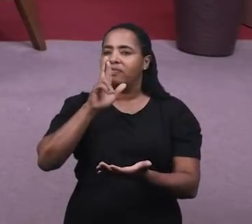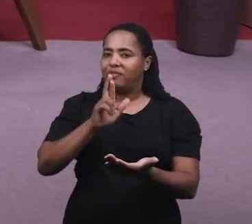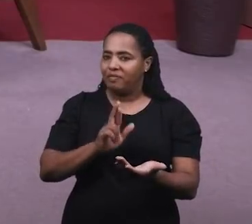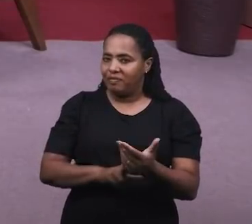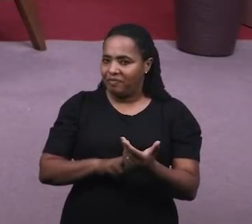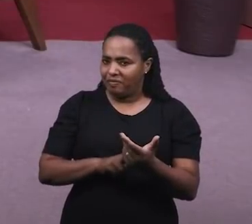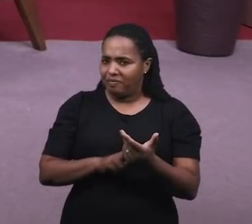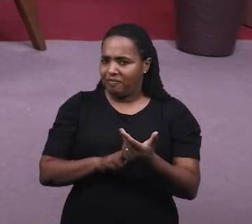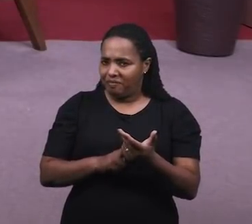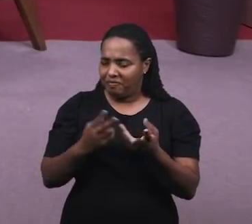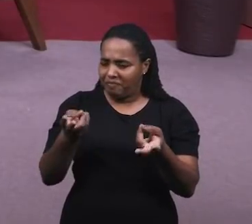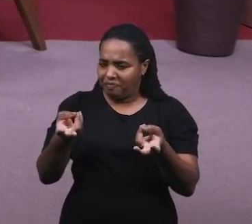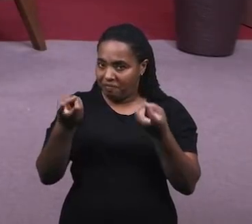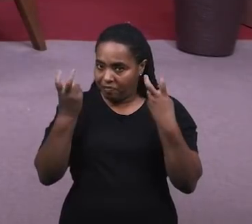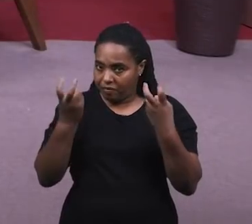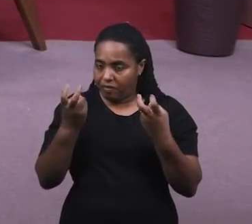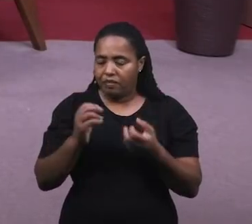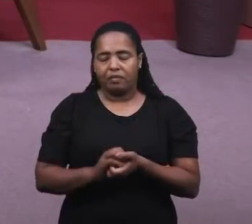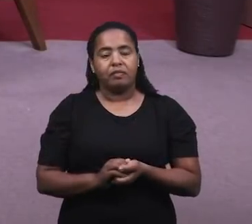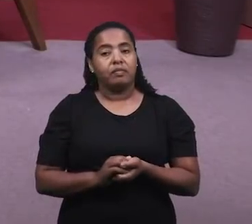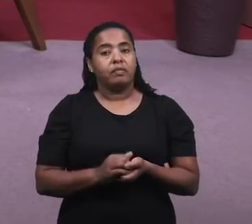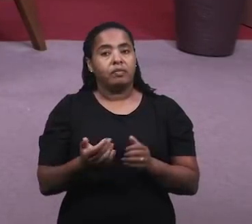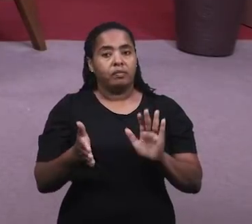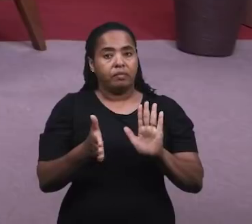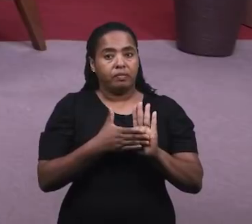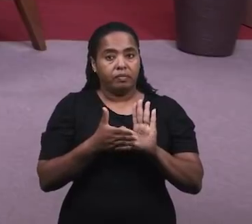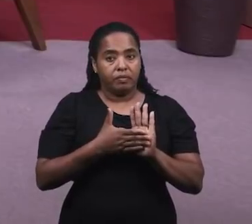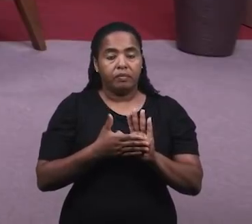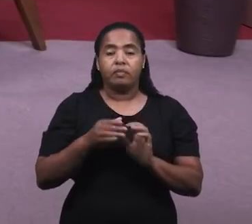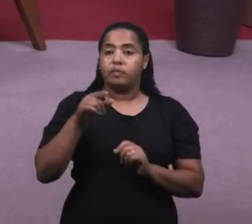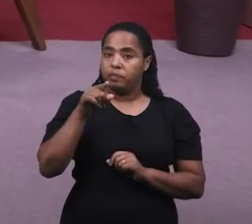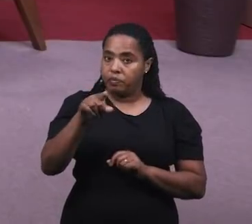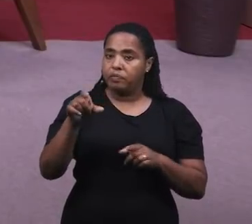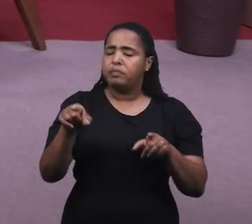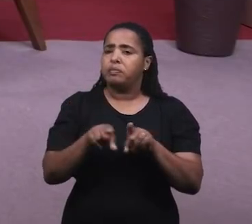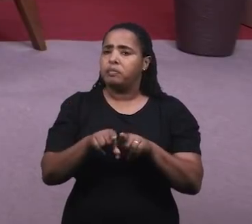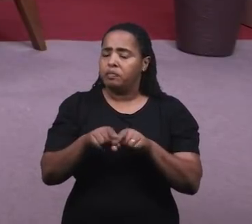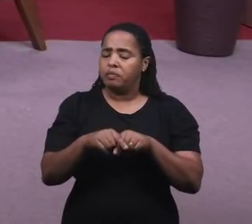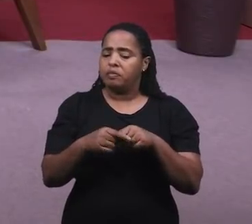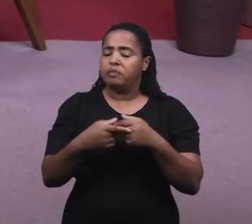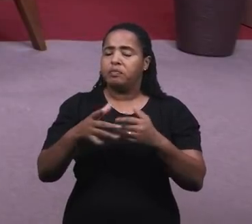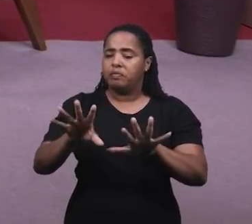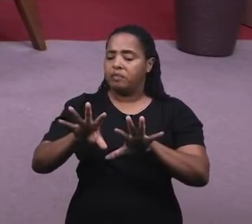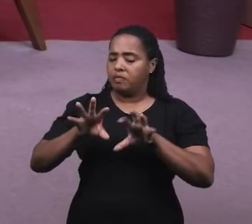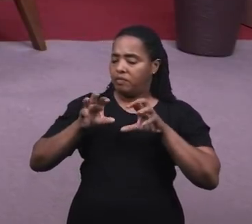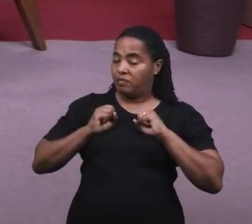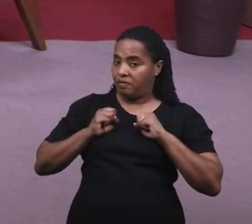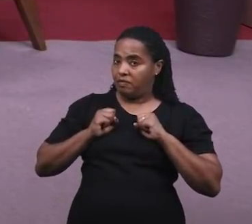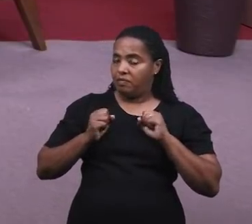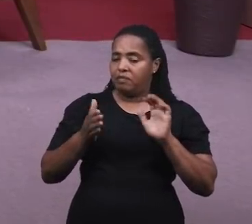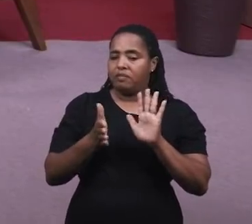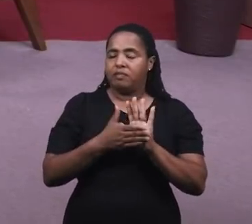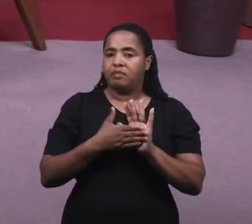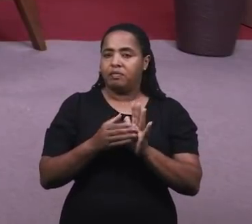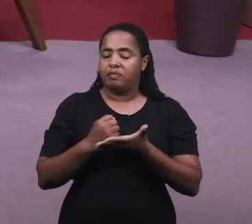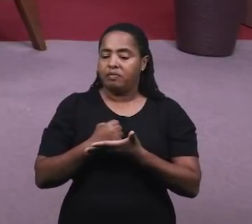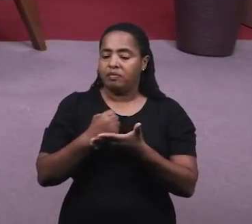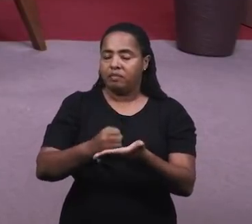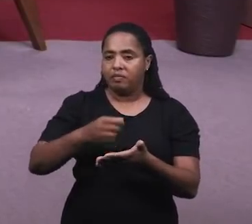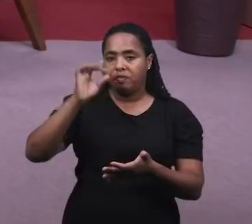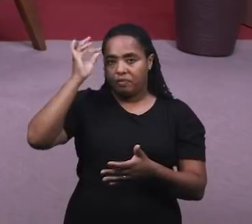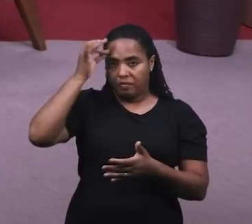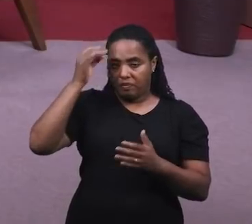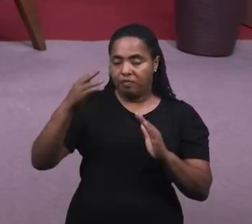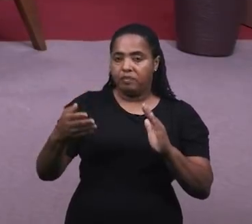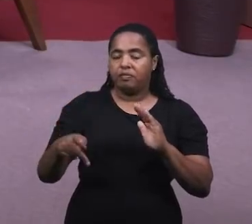vez mais notáveis. E desse projeto você também pode se beneficiar. É o projeto de assistência espiritual da Igreja